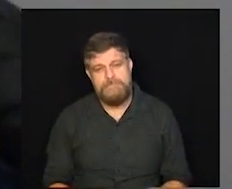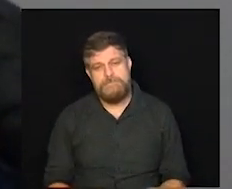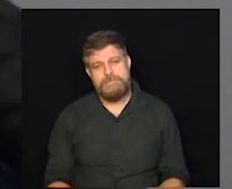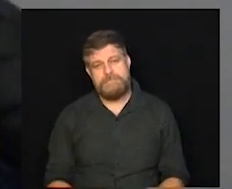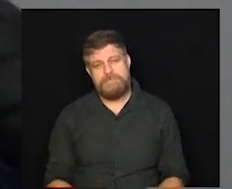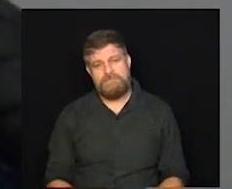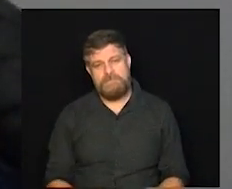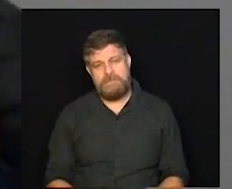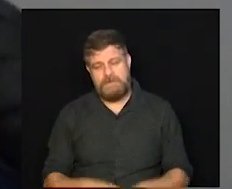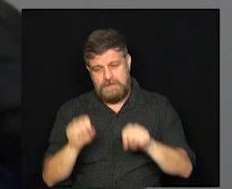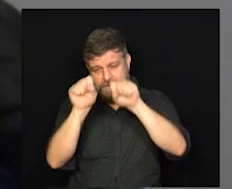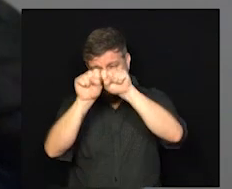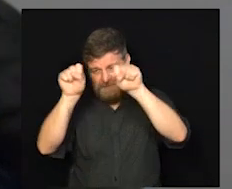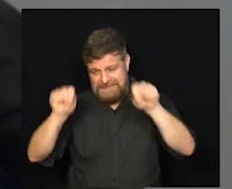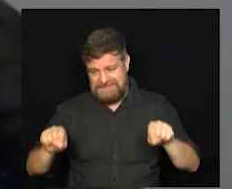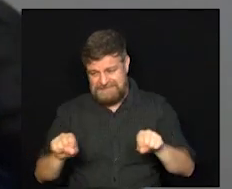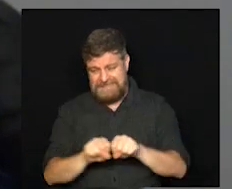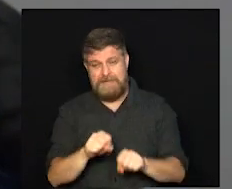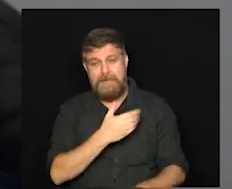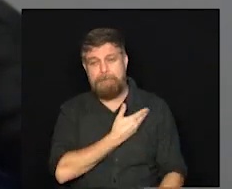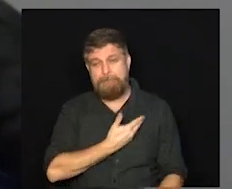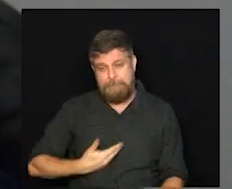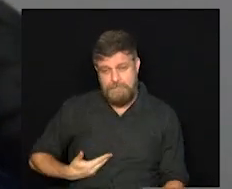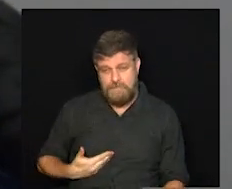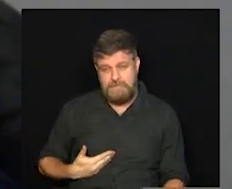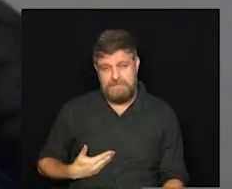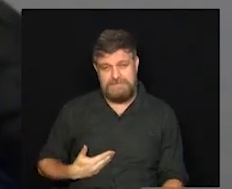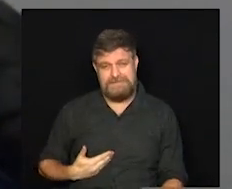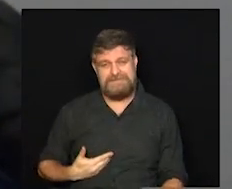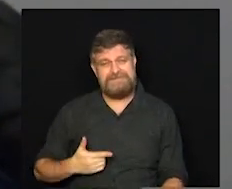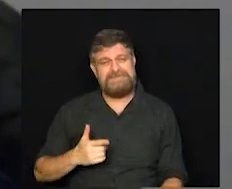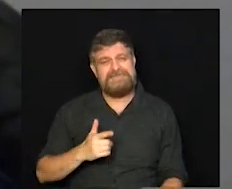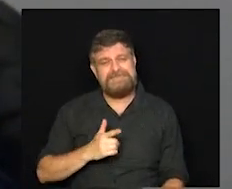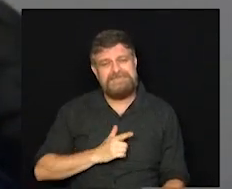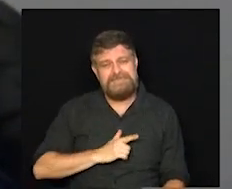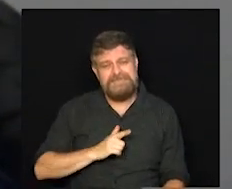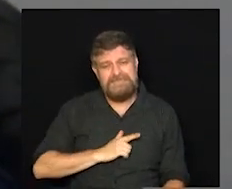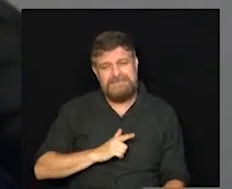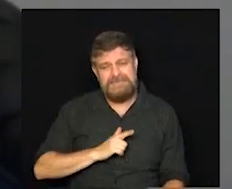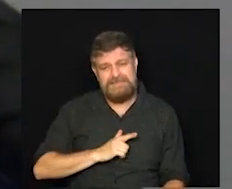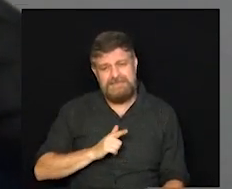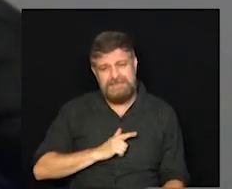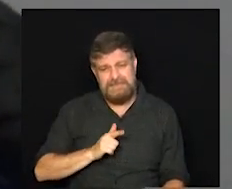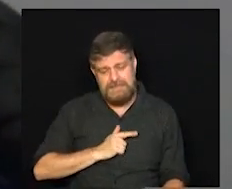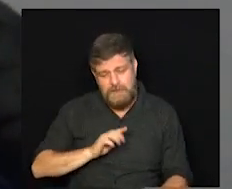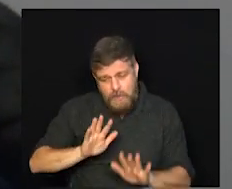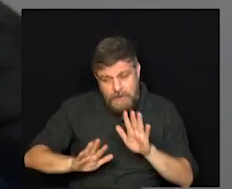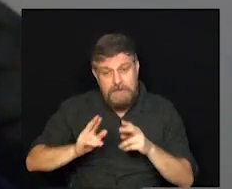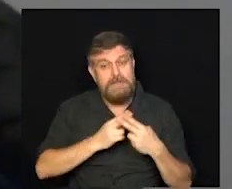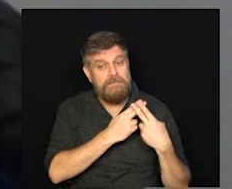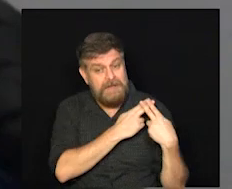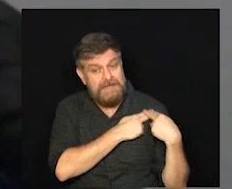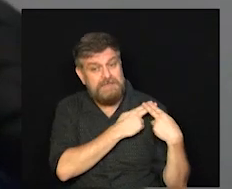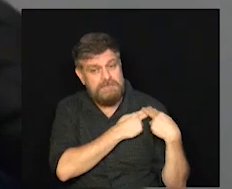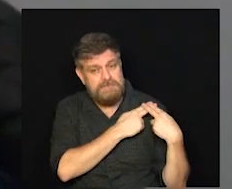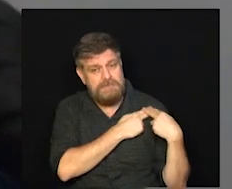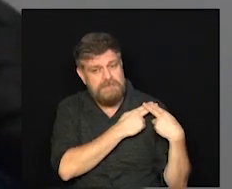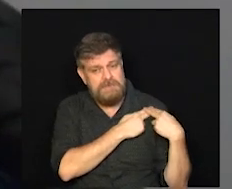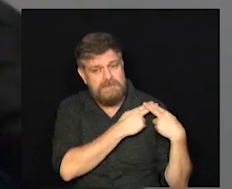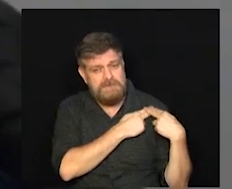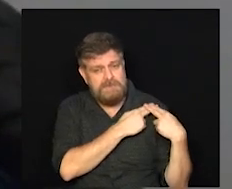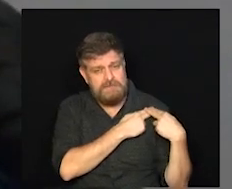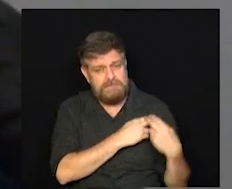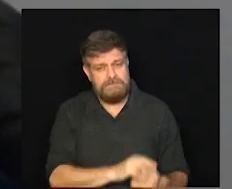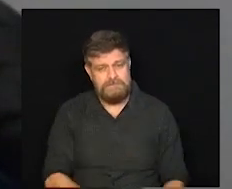O sistema público, ele precisa, né? Ele tem por todo o cuidado e responsabilidade que há,